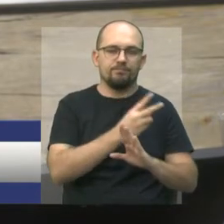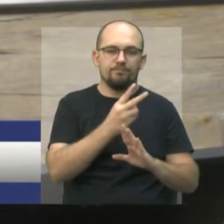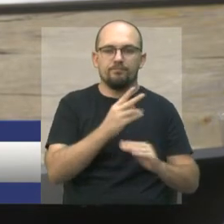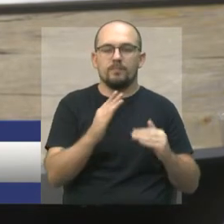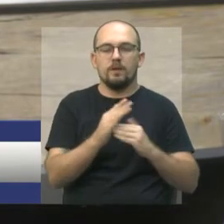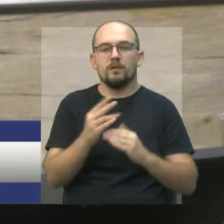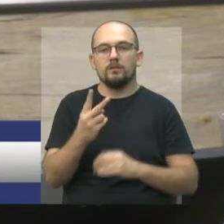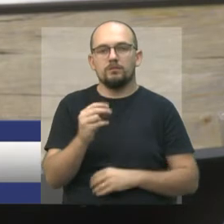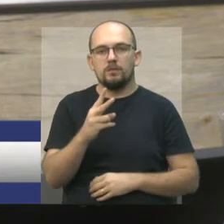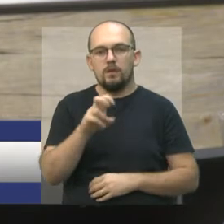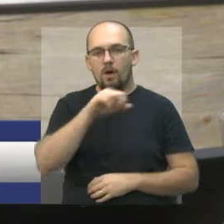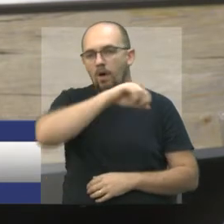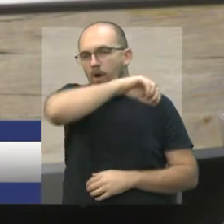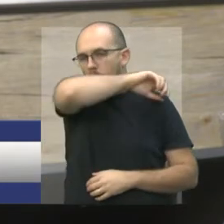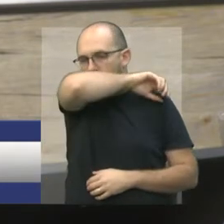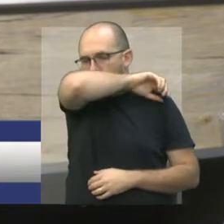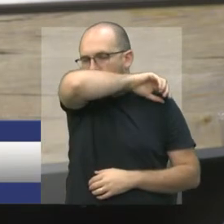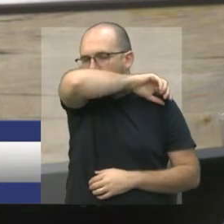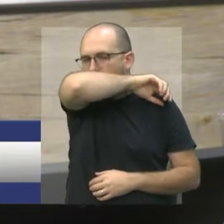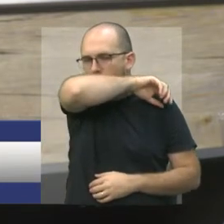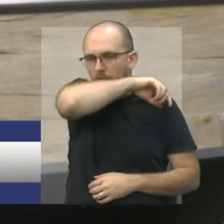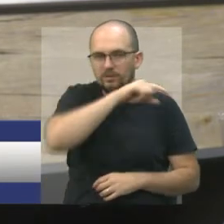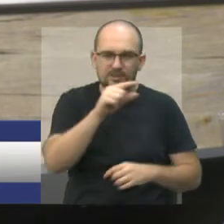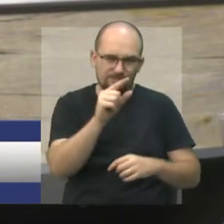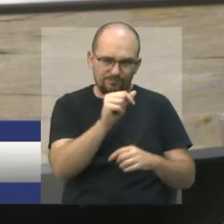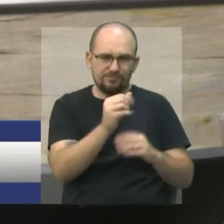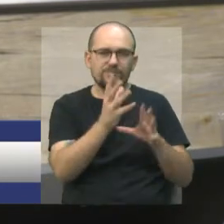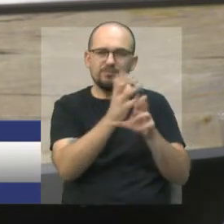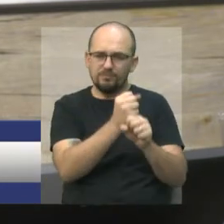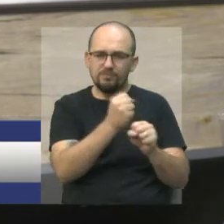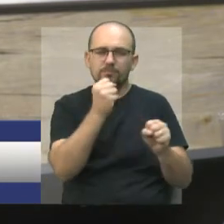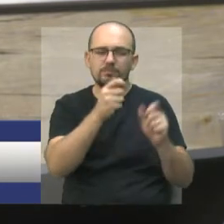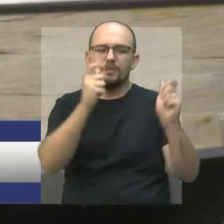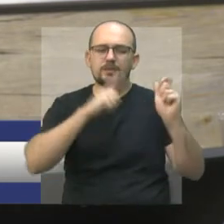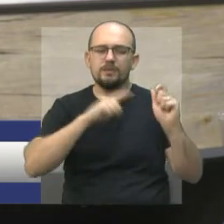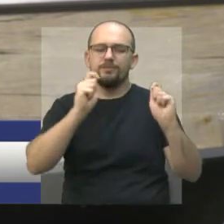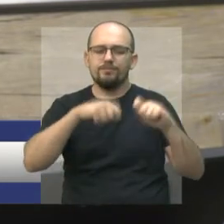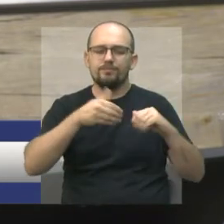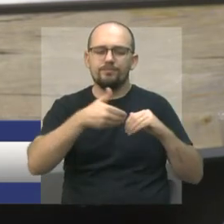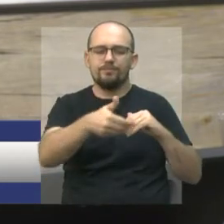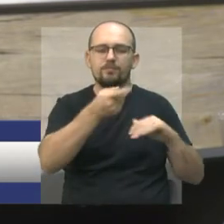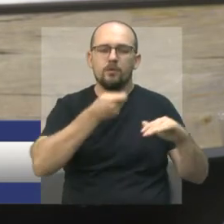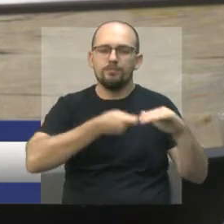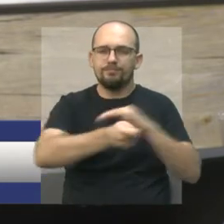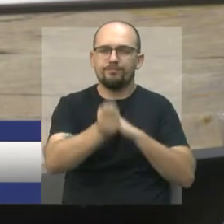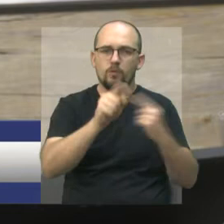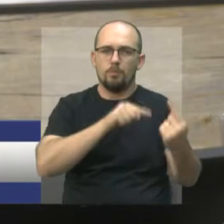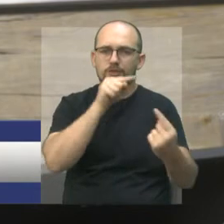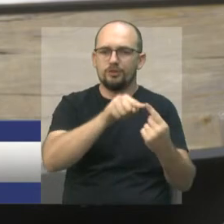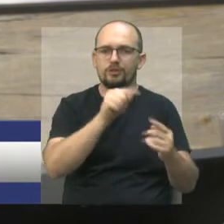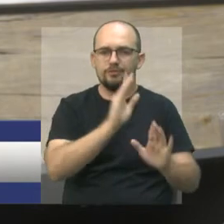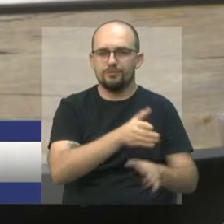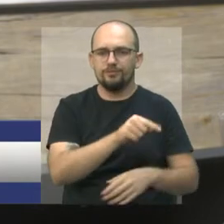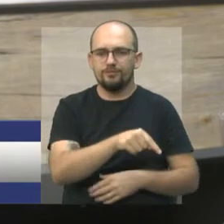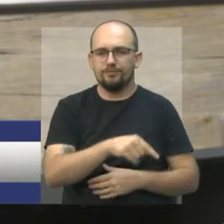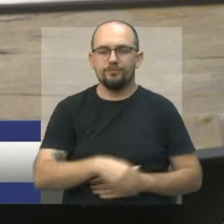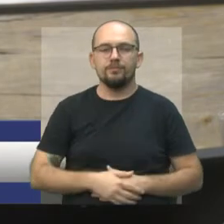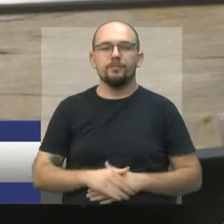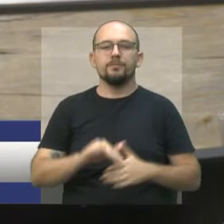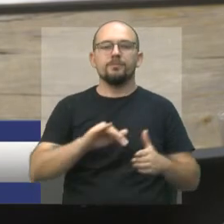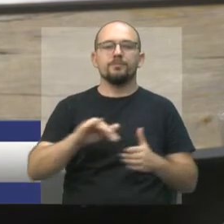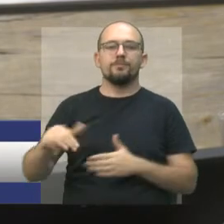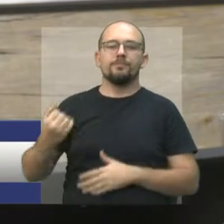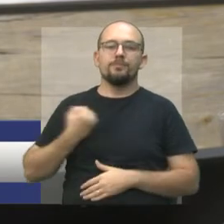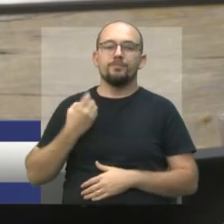a 2025, montante apto à efetivação deste objetivo. Emenda número 13,